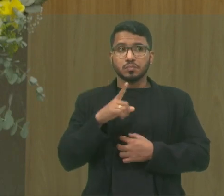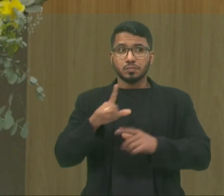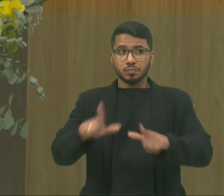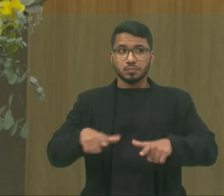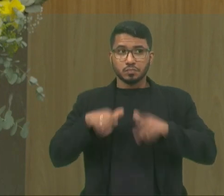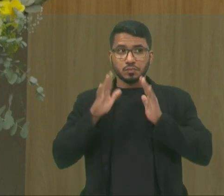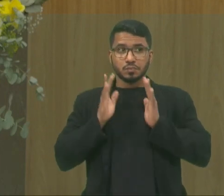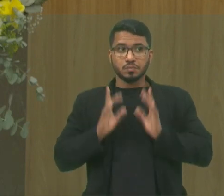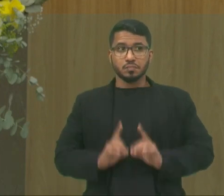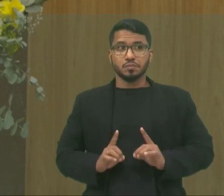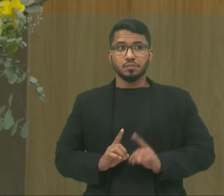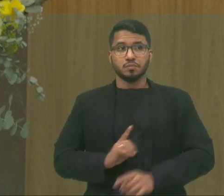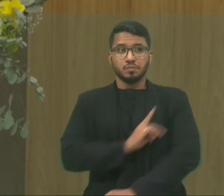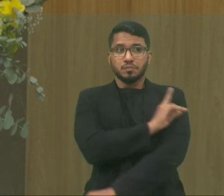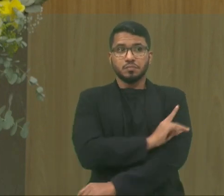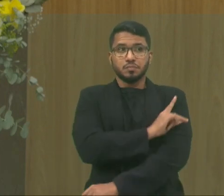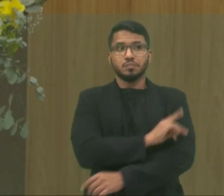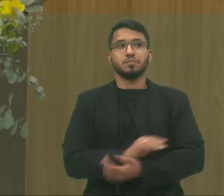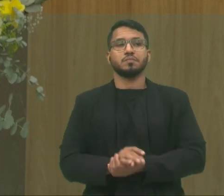cidadão piauiense.